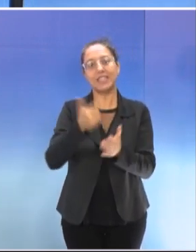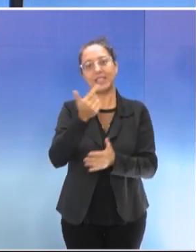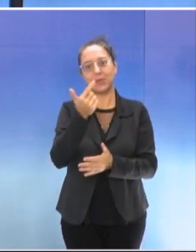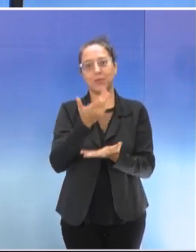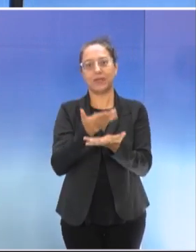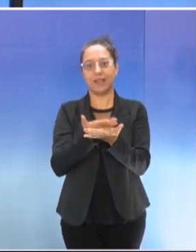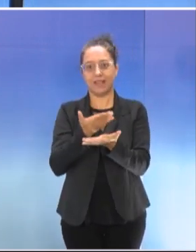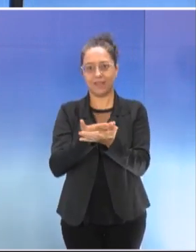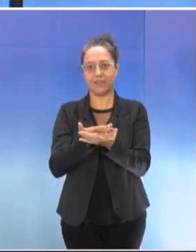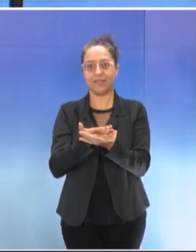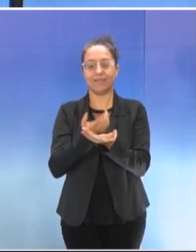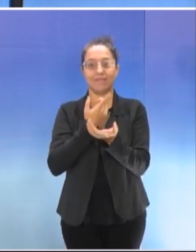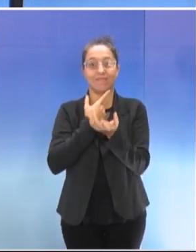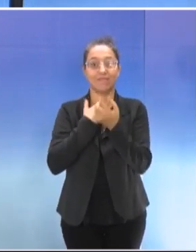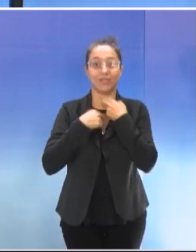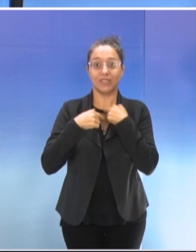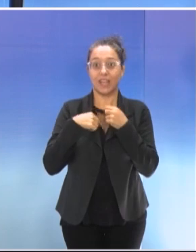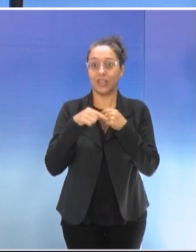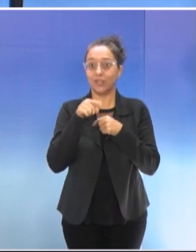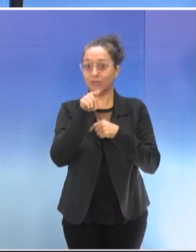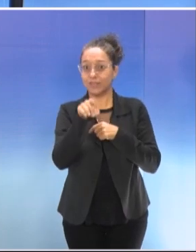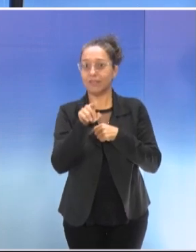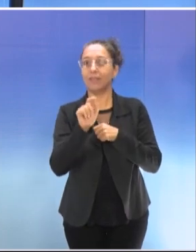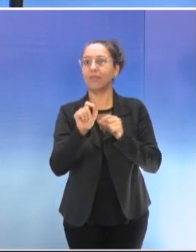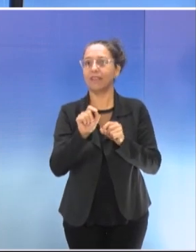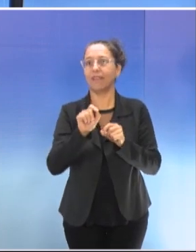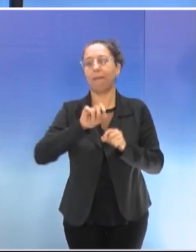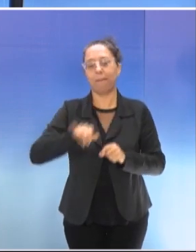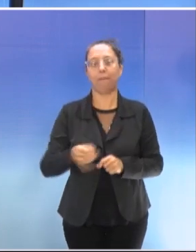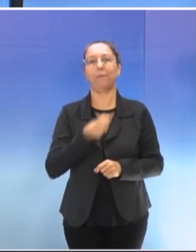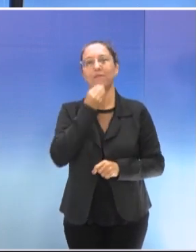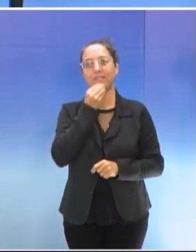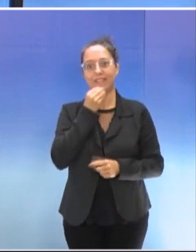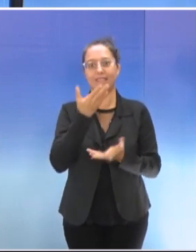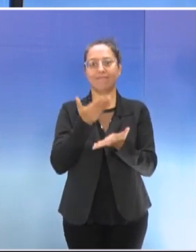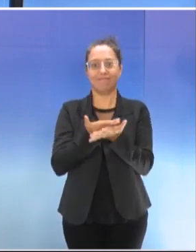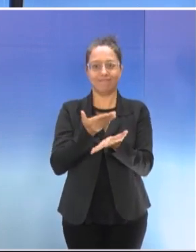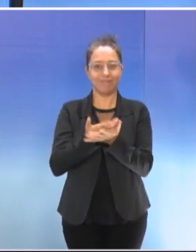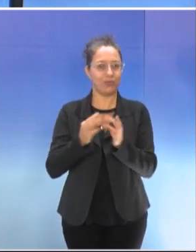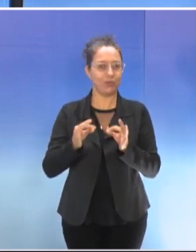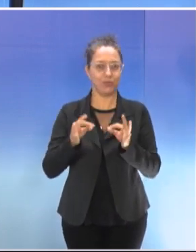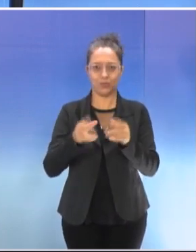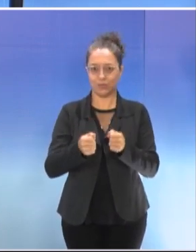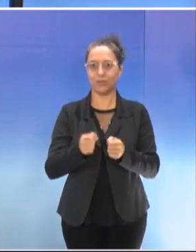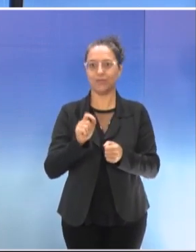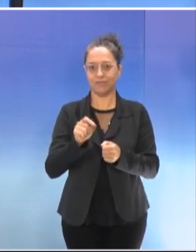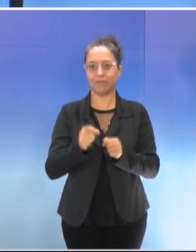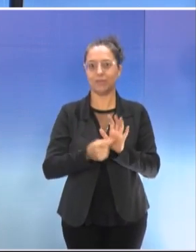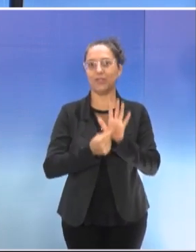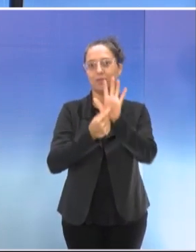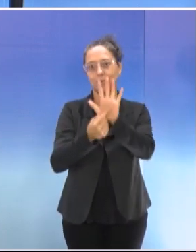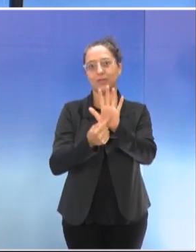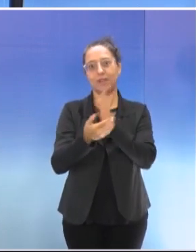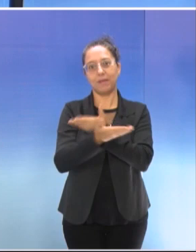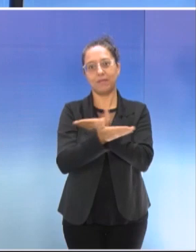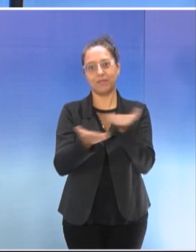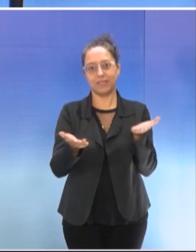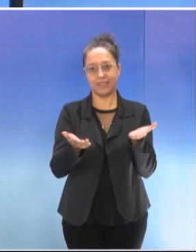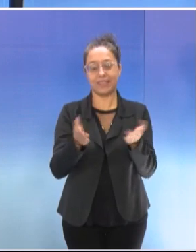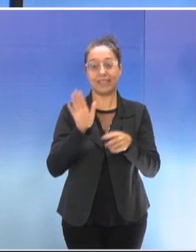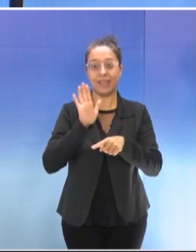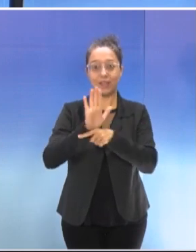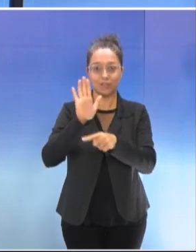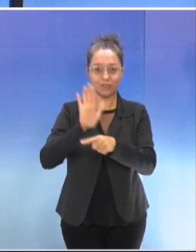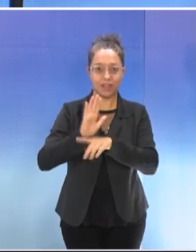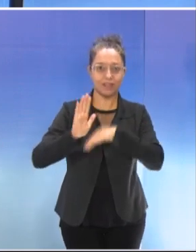nossa segunda aula. Eu desejo que você possa estar aí aproveitando tudo que a gente tem oferecido para